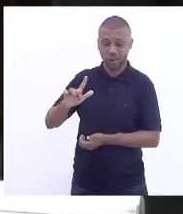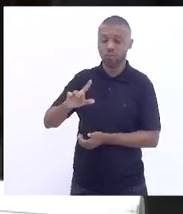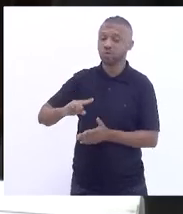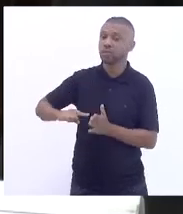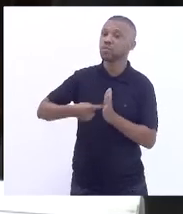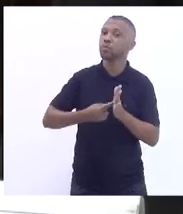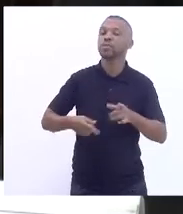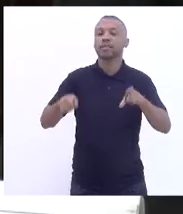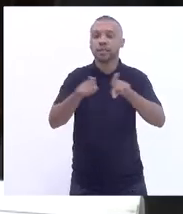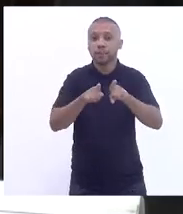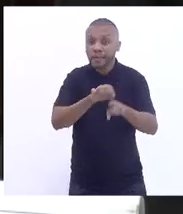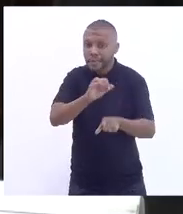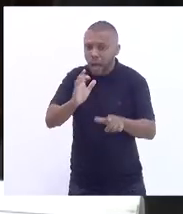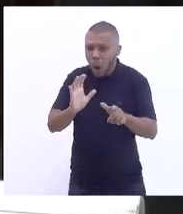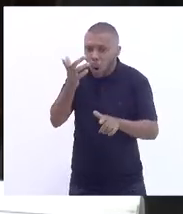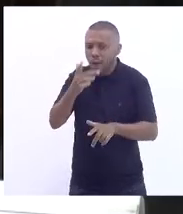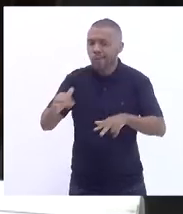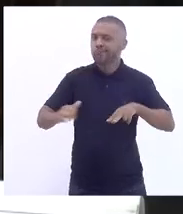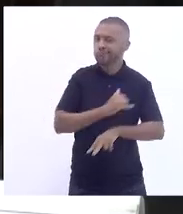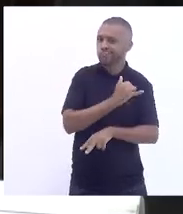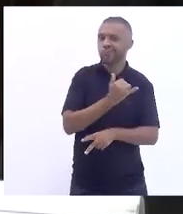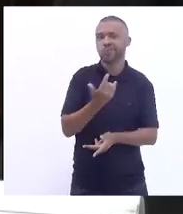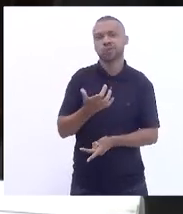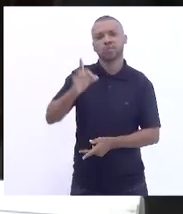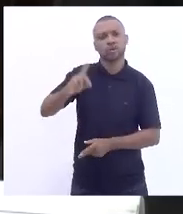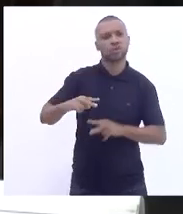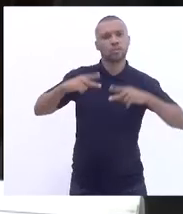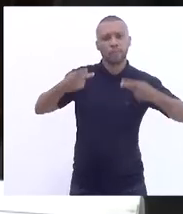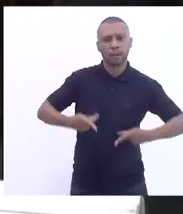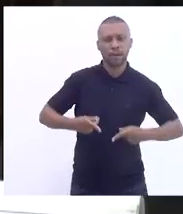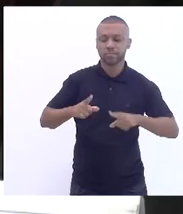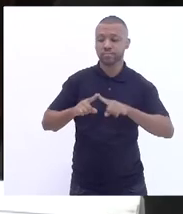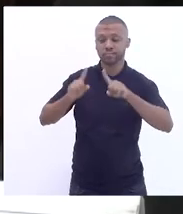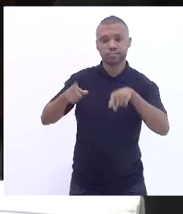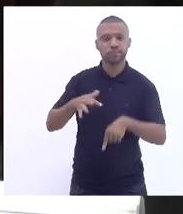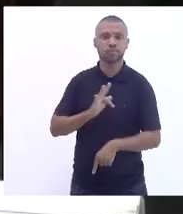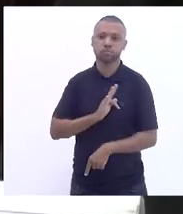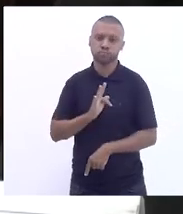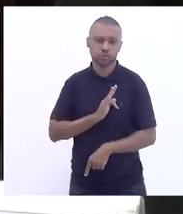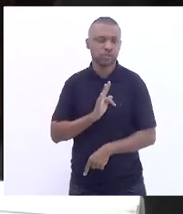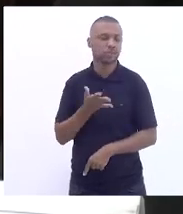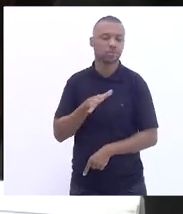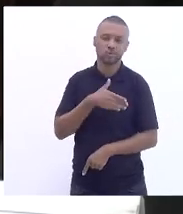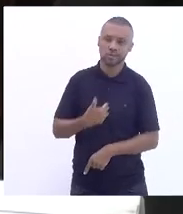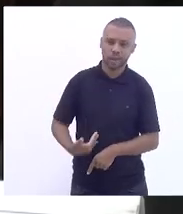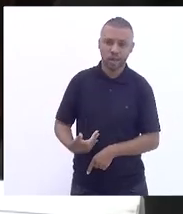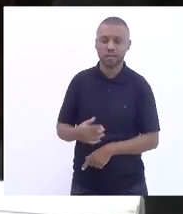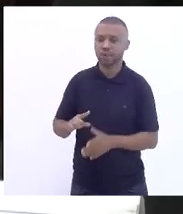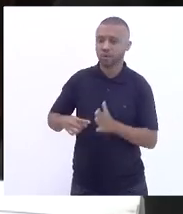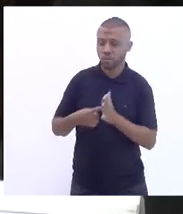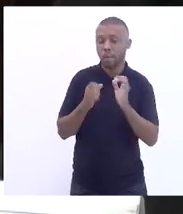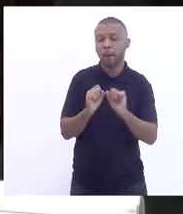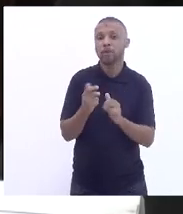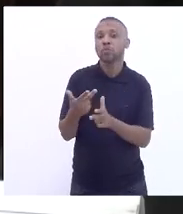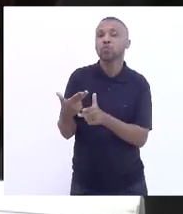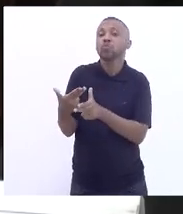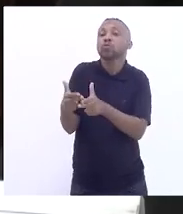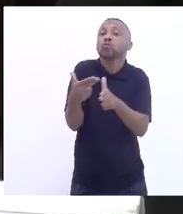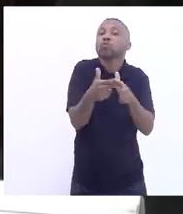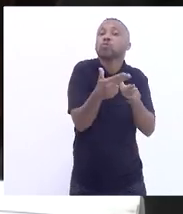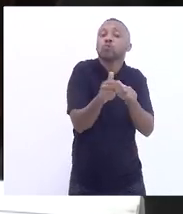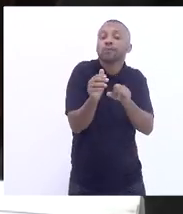denúncia de violações de direitos humanos perpetradas por Agentes do Estado a denúncia pode ser feita de forma anônima